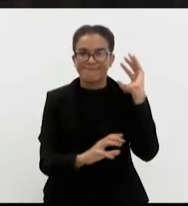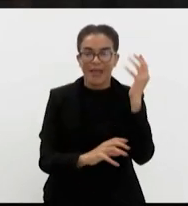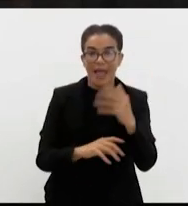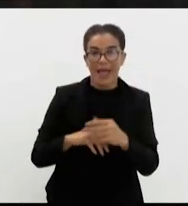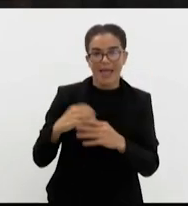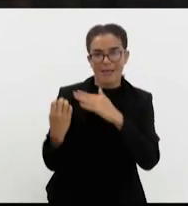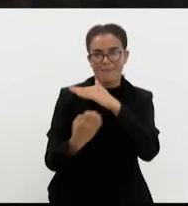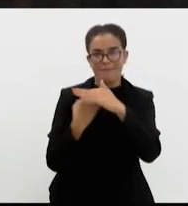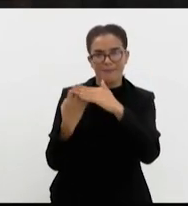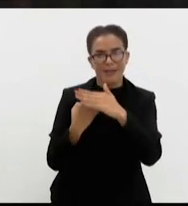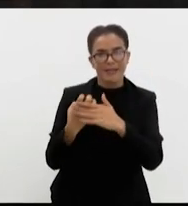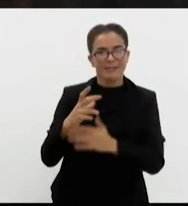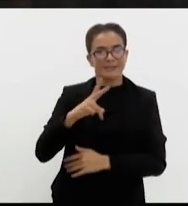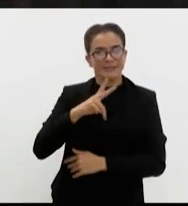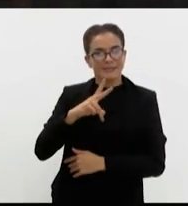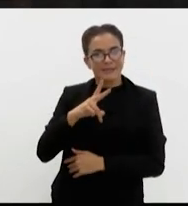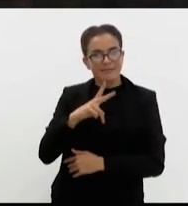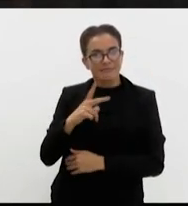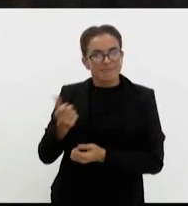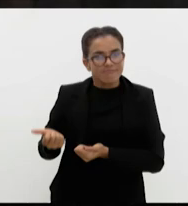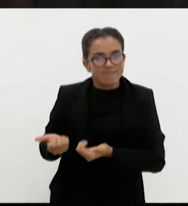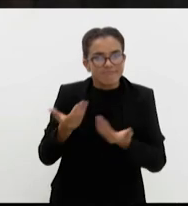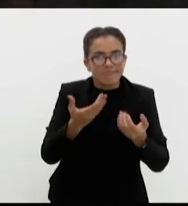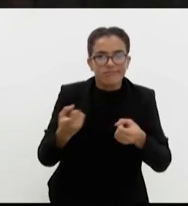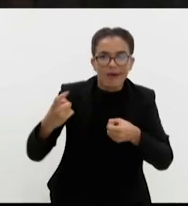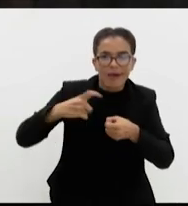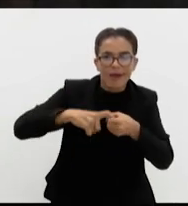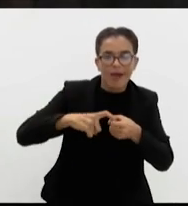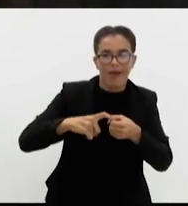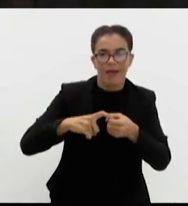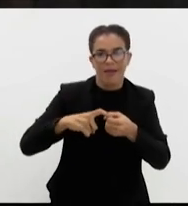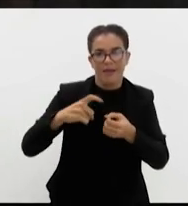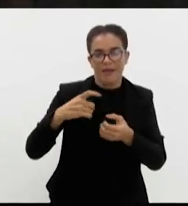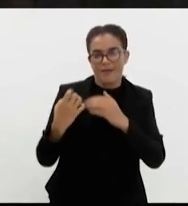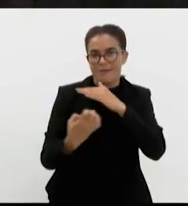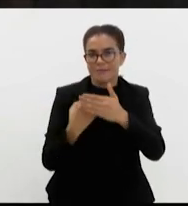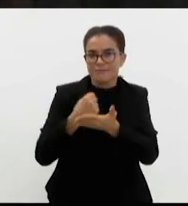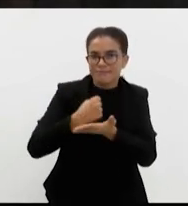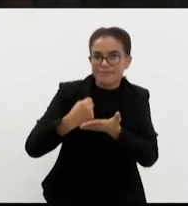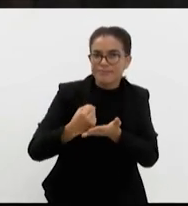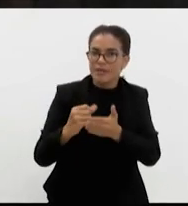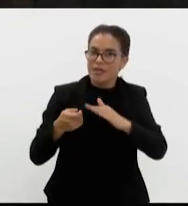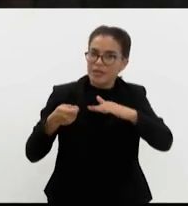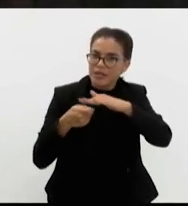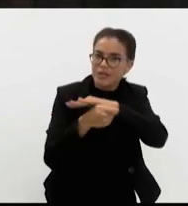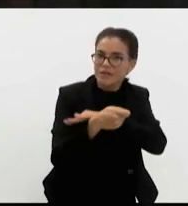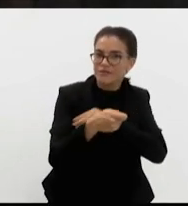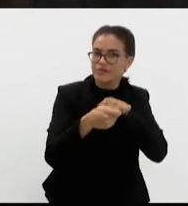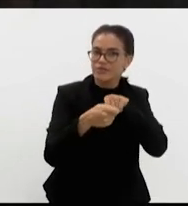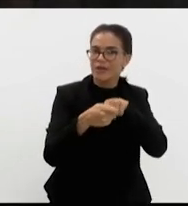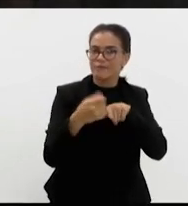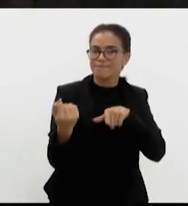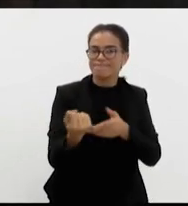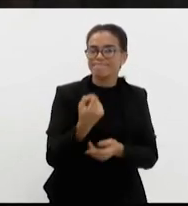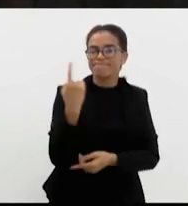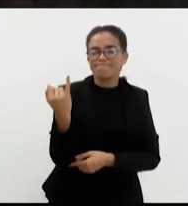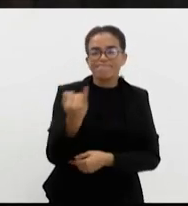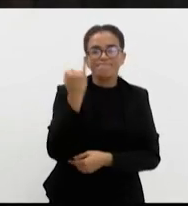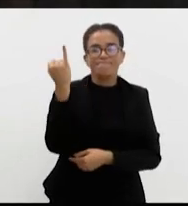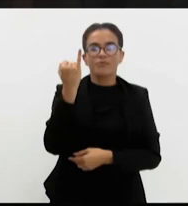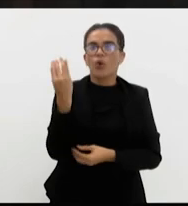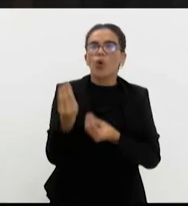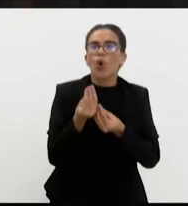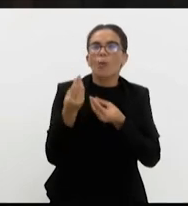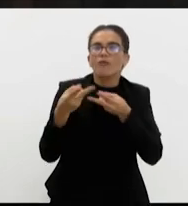o poder concedido a concessionária Invista naquilo que é essencial como que eu vou